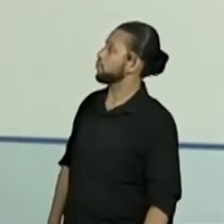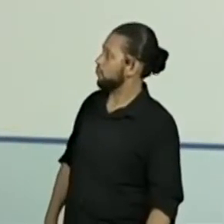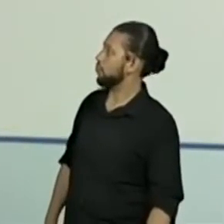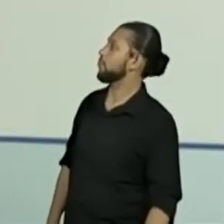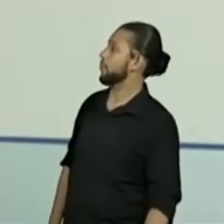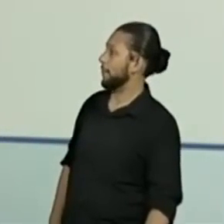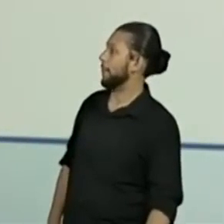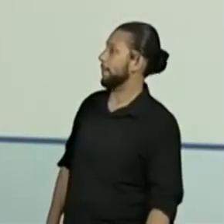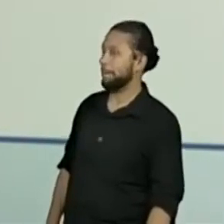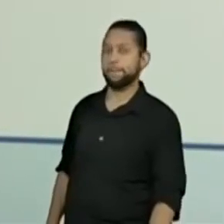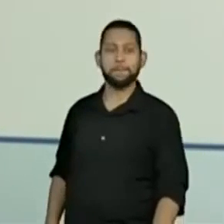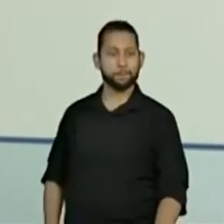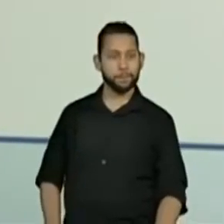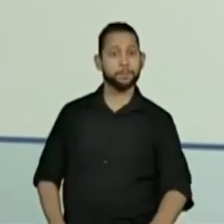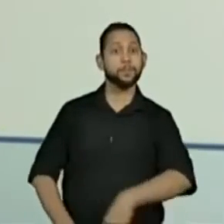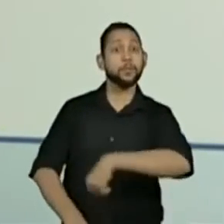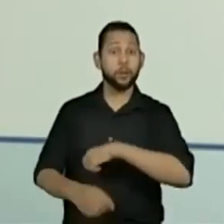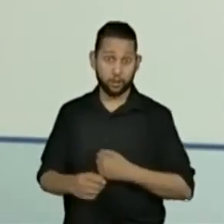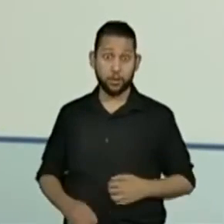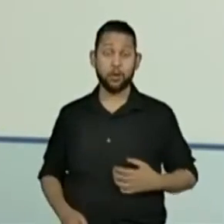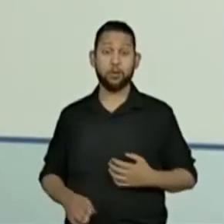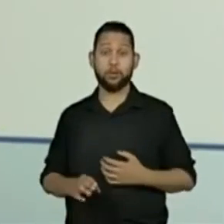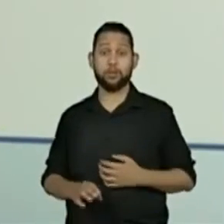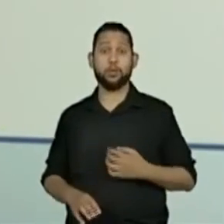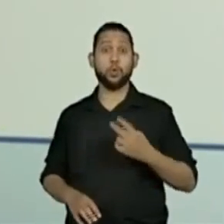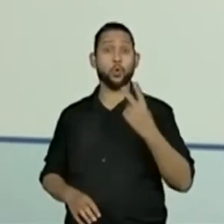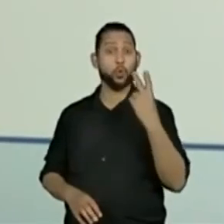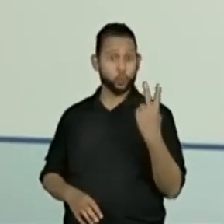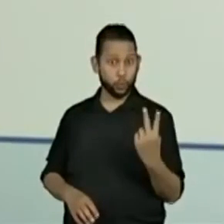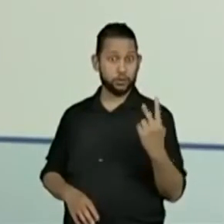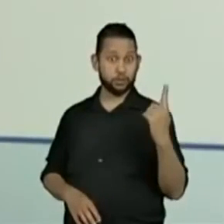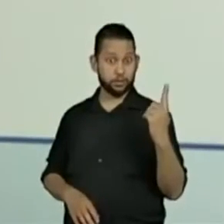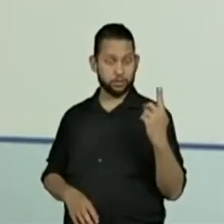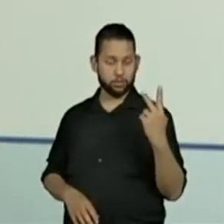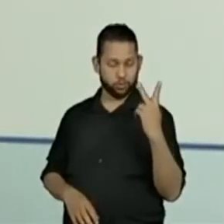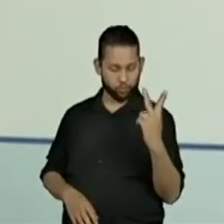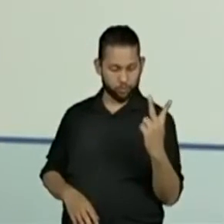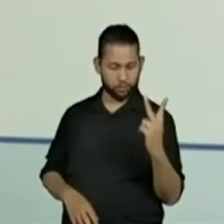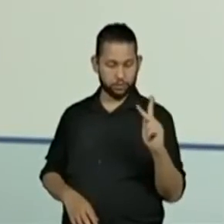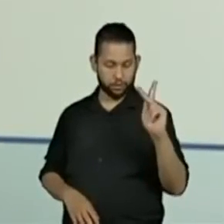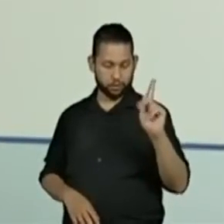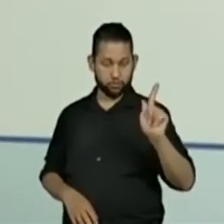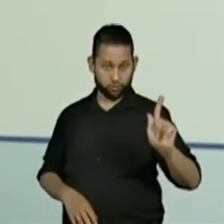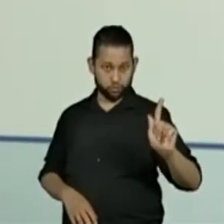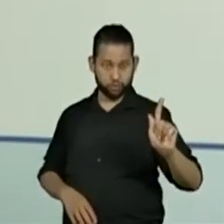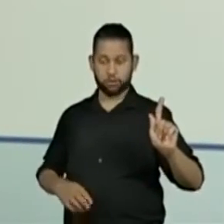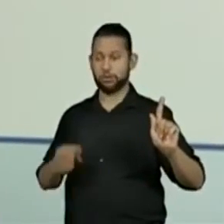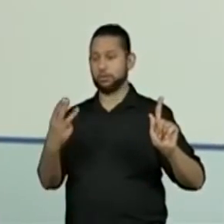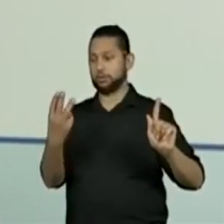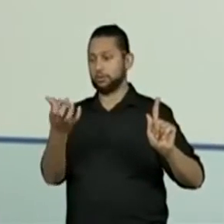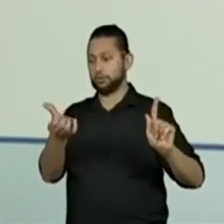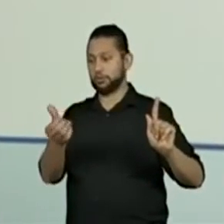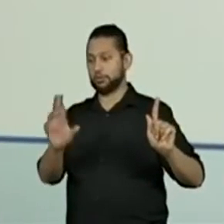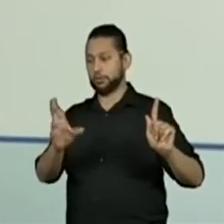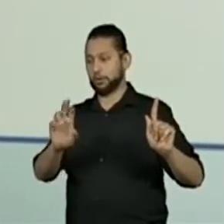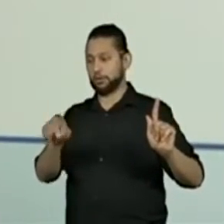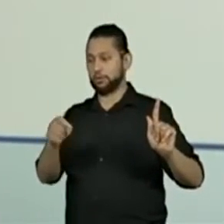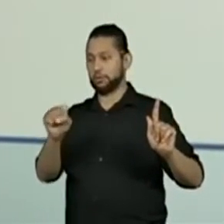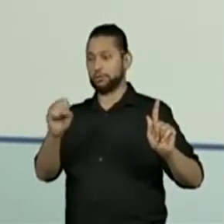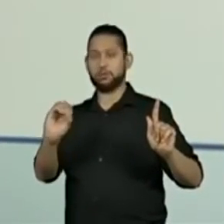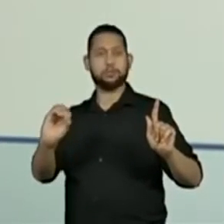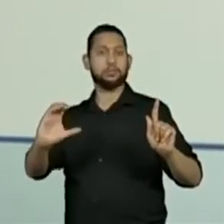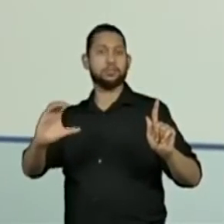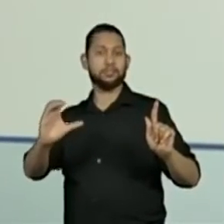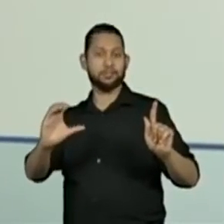e eu vou obter por 2 kg de linguiça r$ 36 e 80 centavos